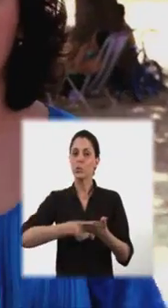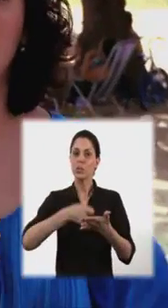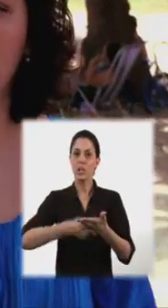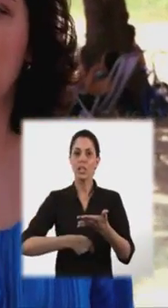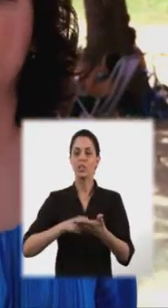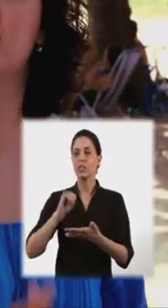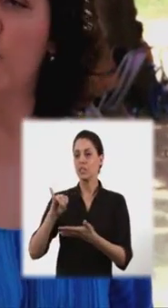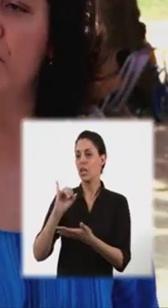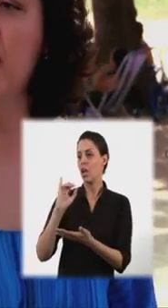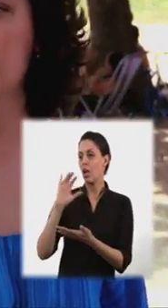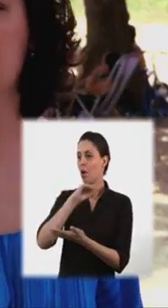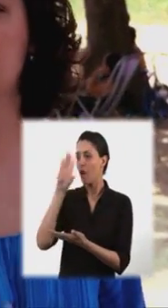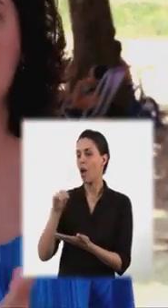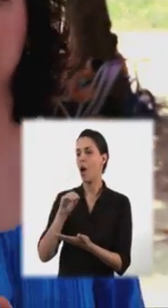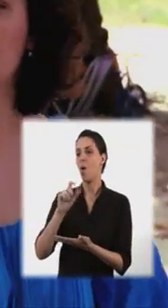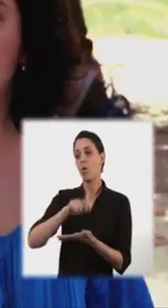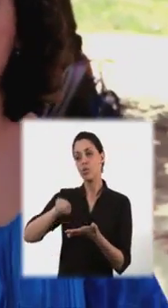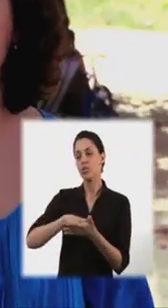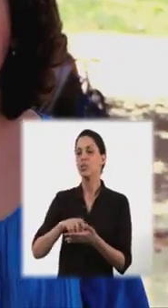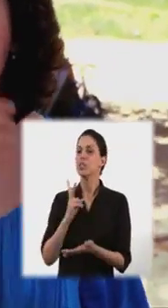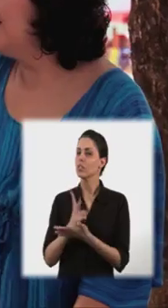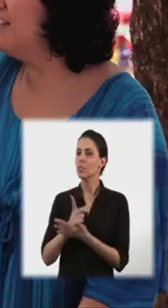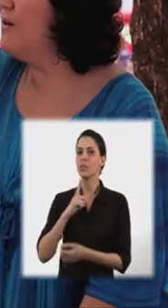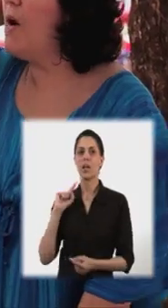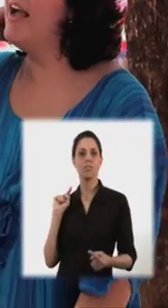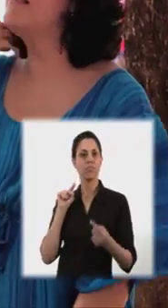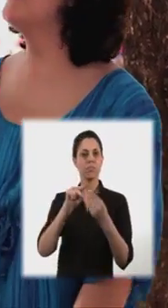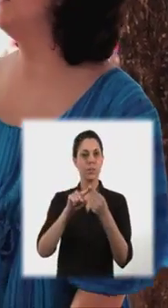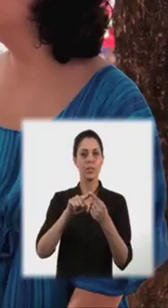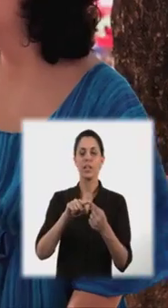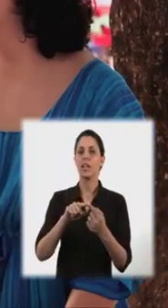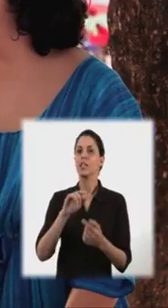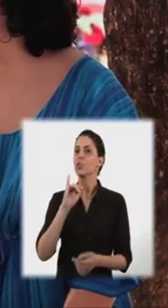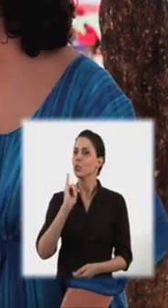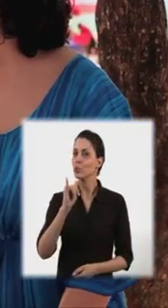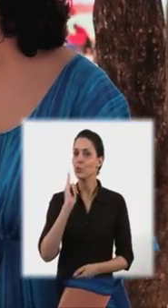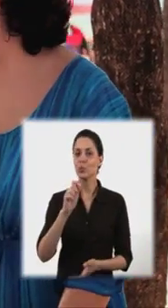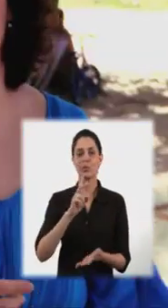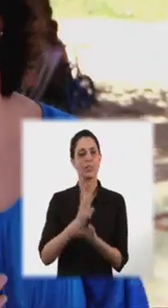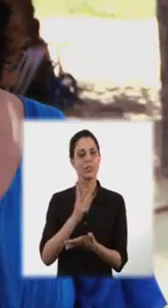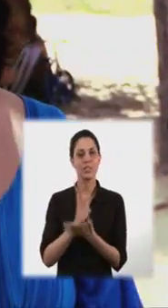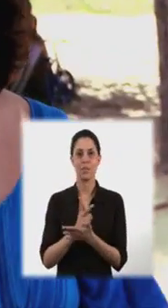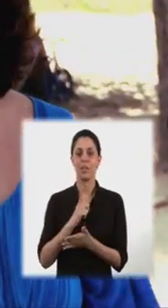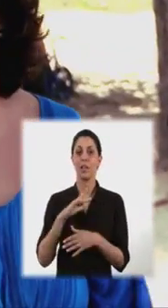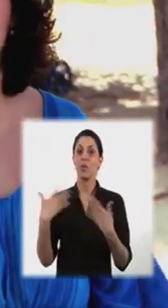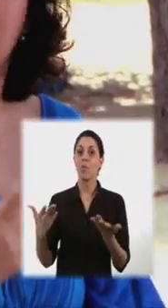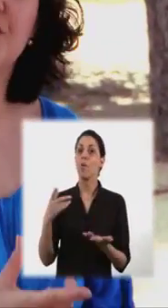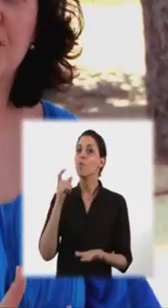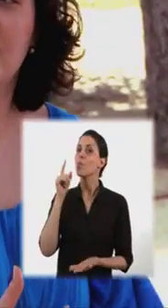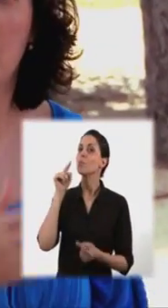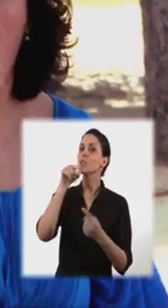eles partem de uma intenção, que a gente chama de intenção discursiva. Então, a intenção do cronista muitas vezes